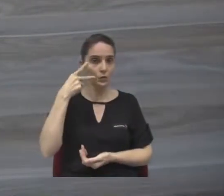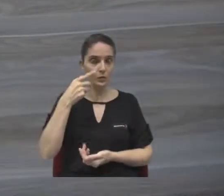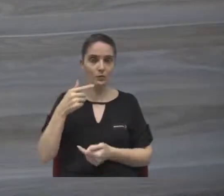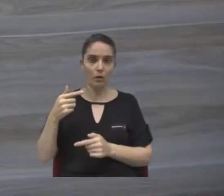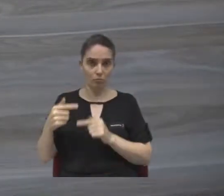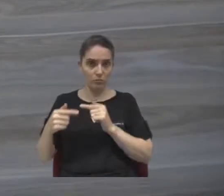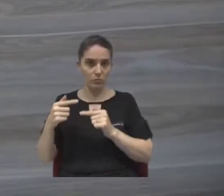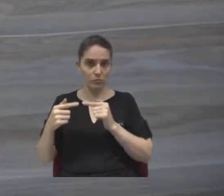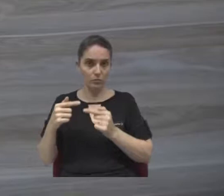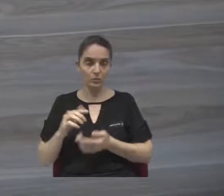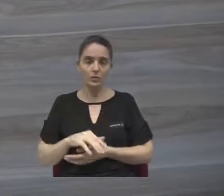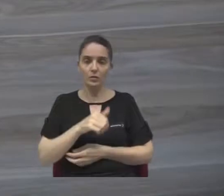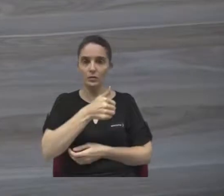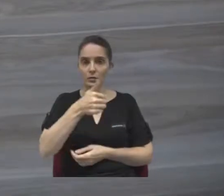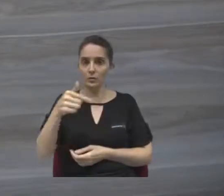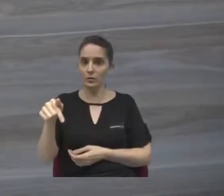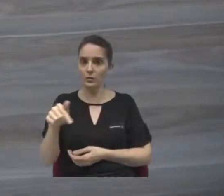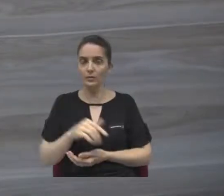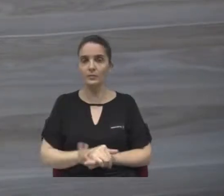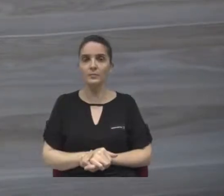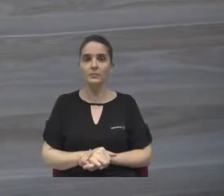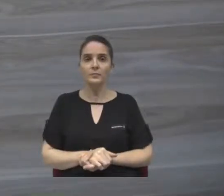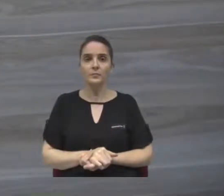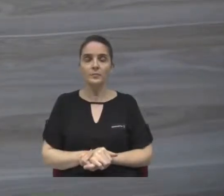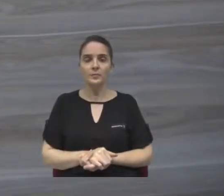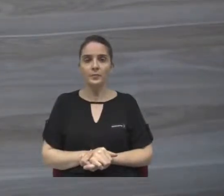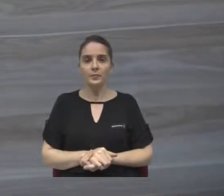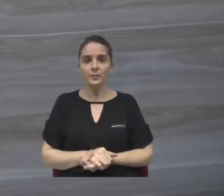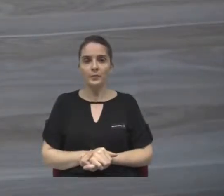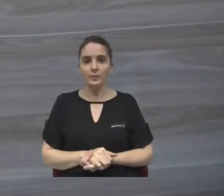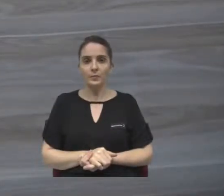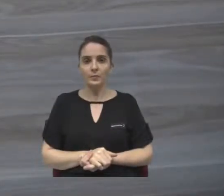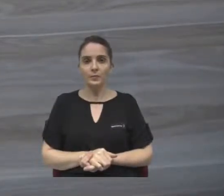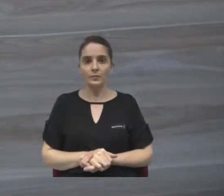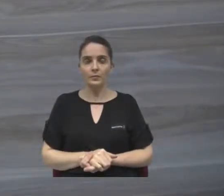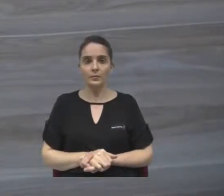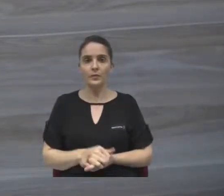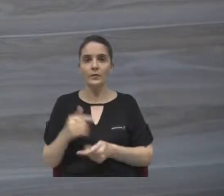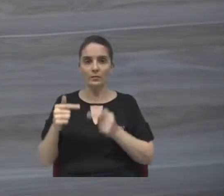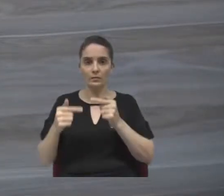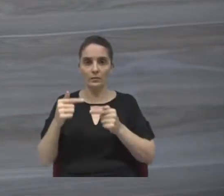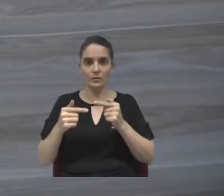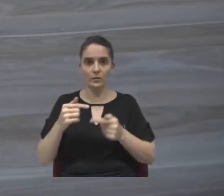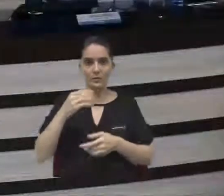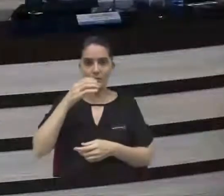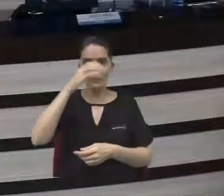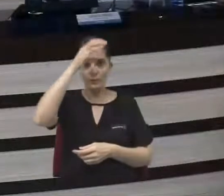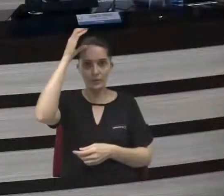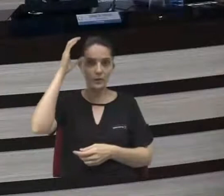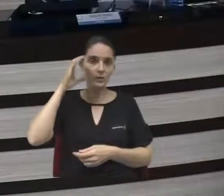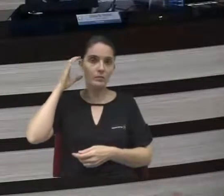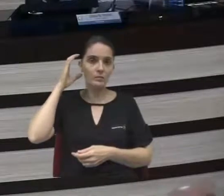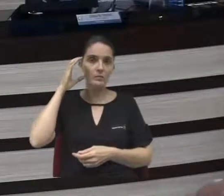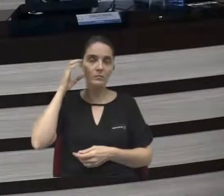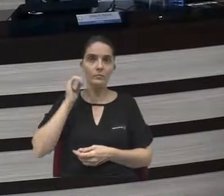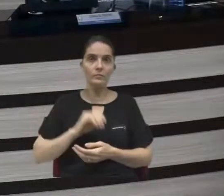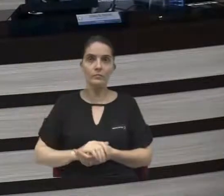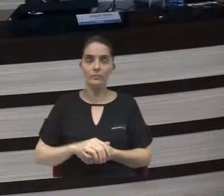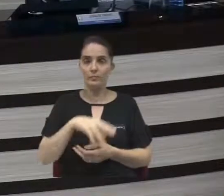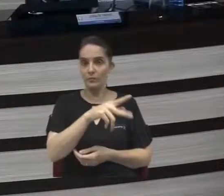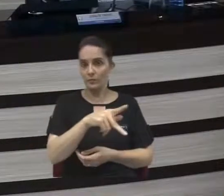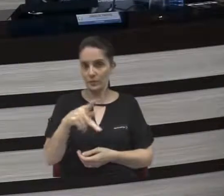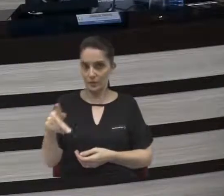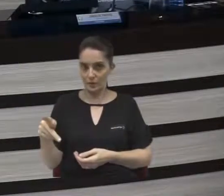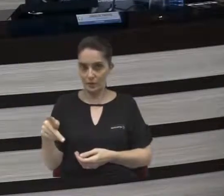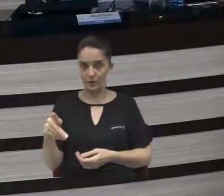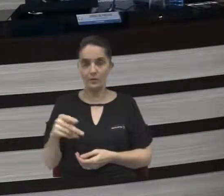o requerimento 117? Manifesto interesse, presidente. Para discutir o requerimento, vereadora Carolina Pontes. Excelentíssimo presidente,